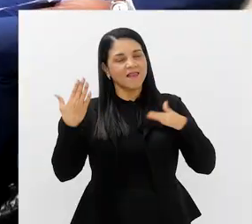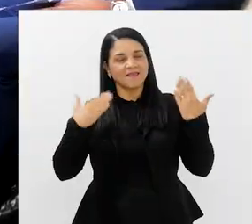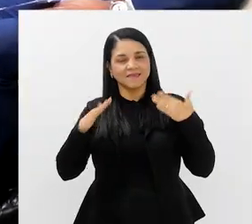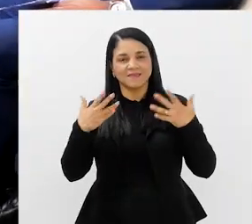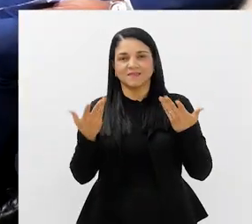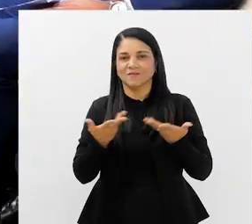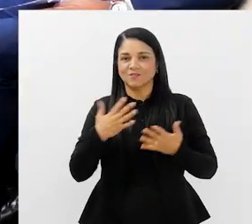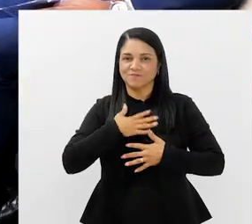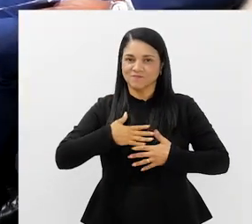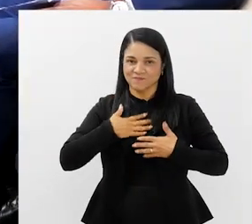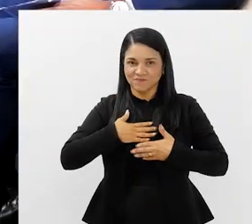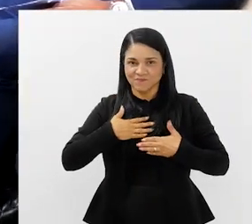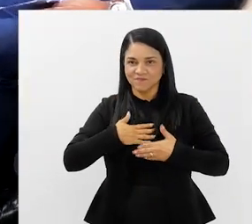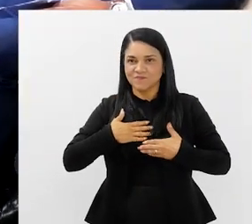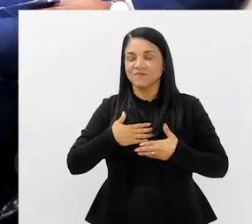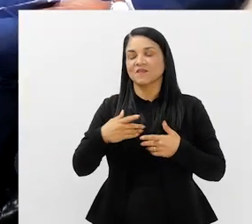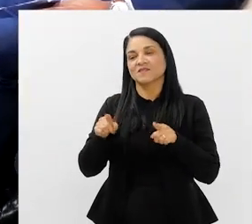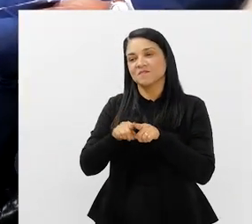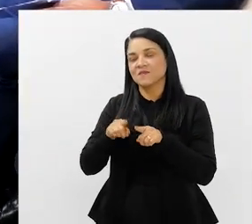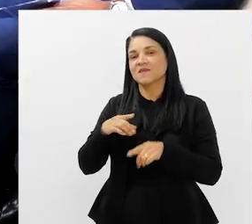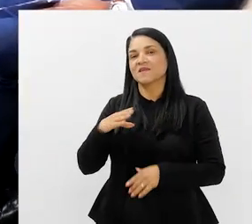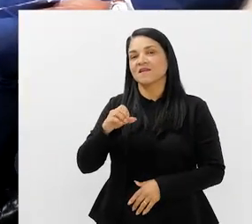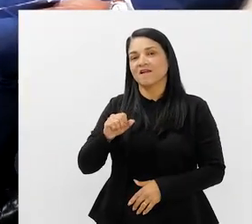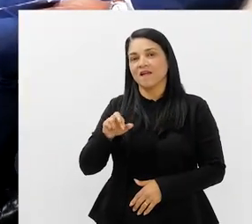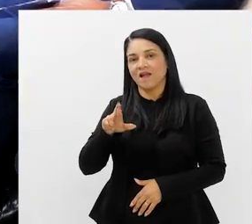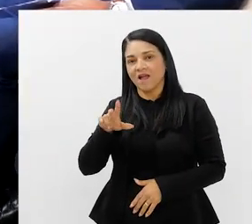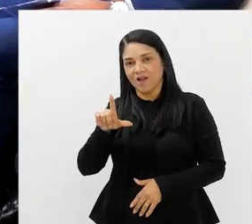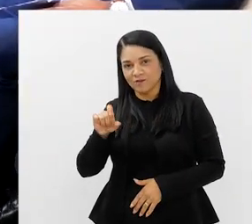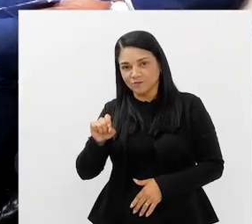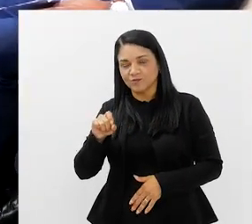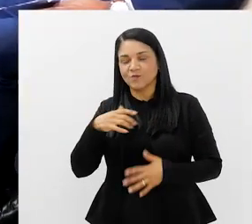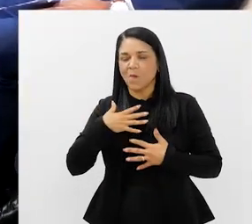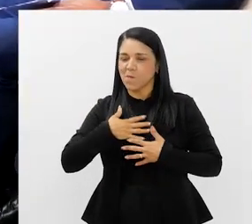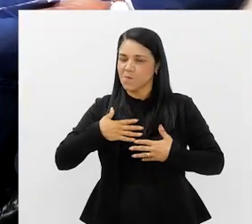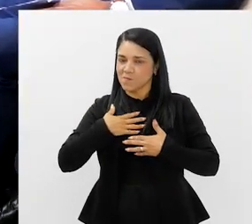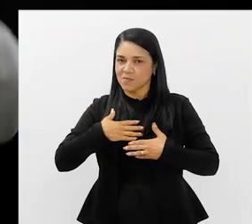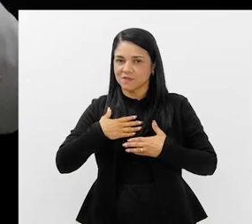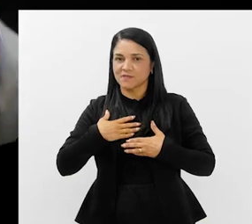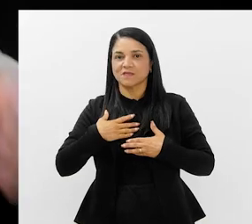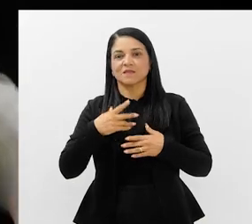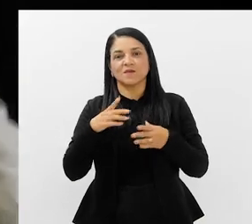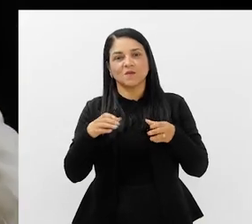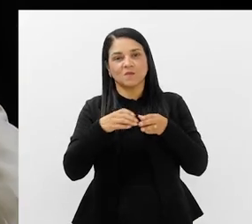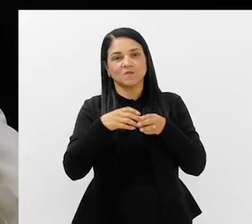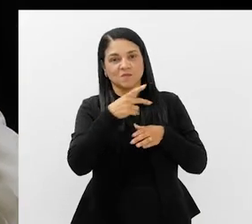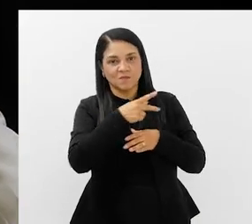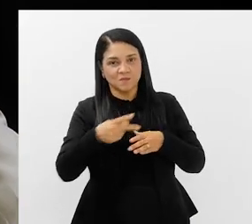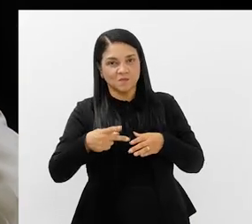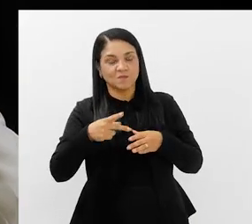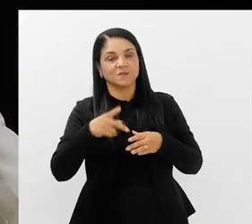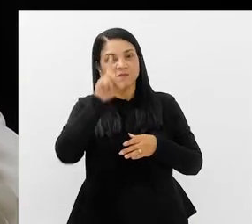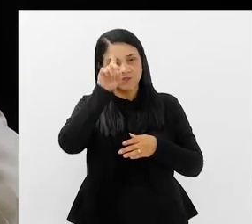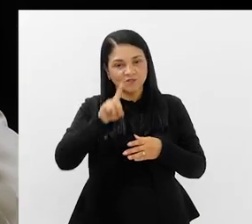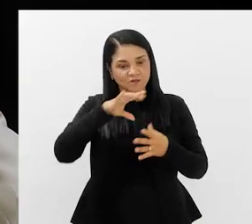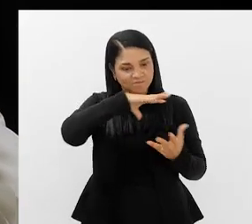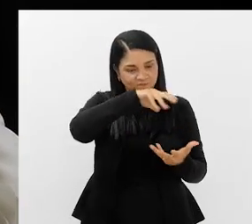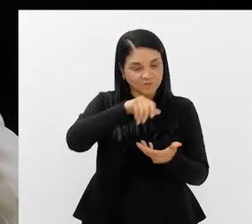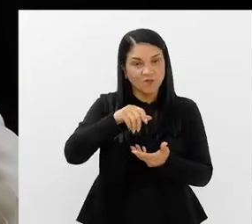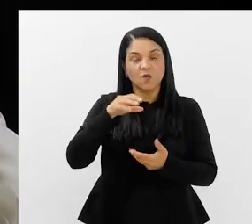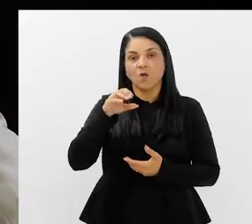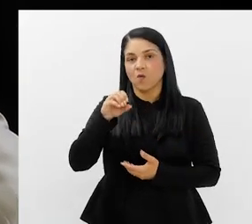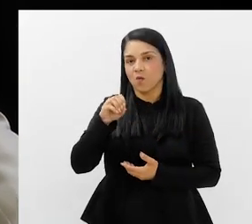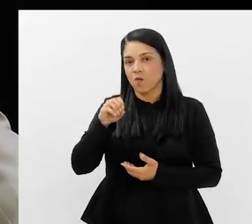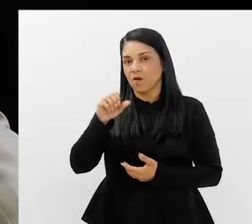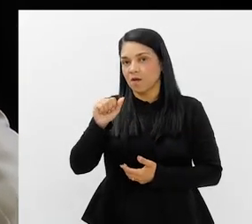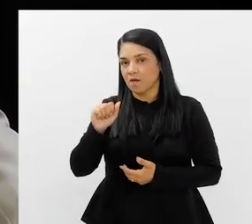aqui. Alegria toda minha, doutor Carlos Nicodemos, um prazer, né? Um colega que é presidente da Comissão de Direito Internacional da nossa